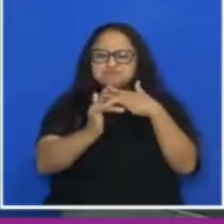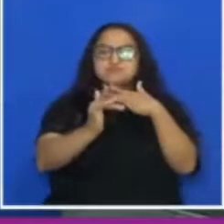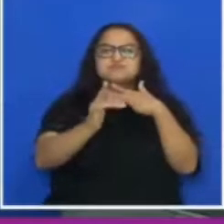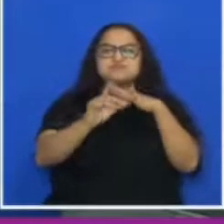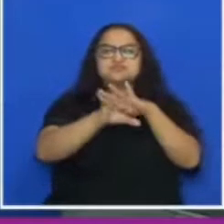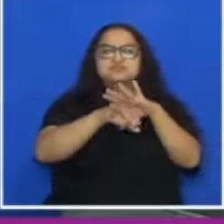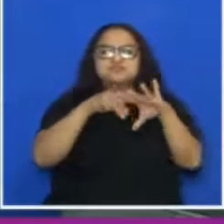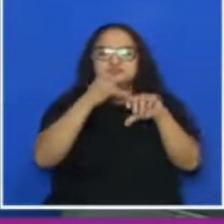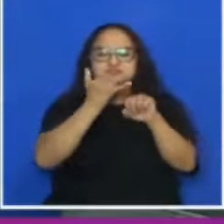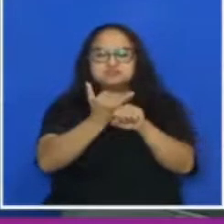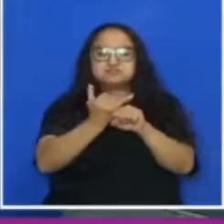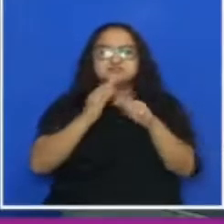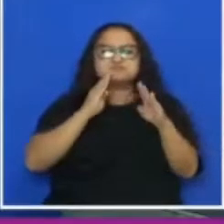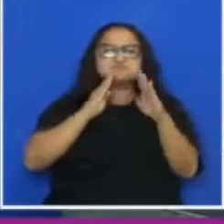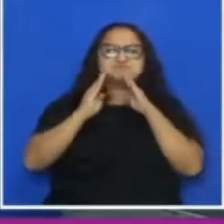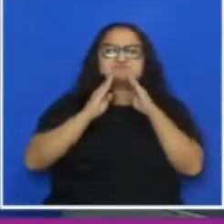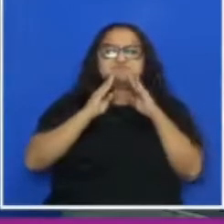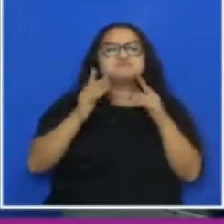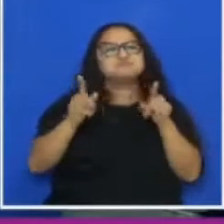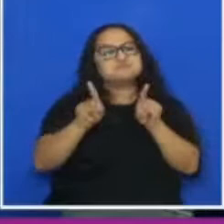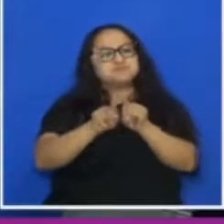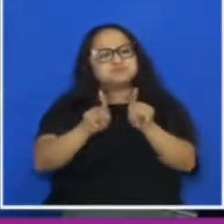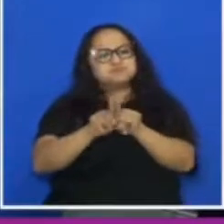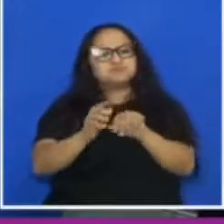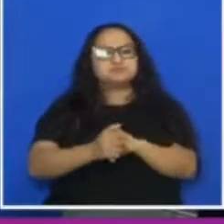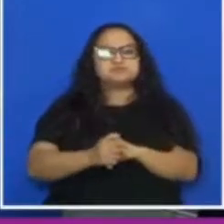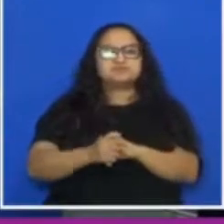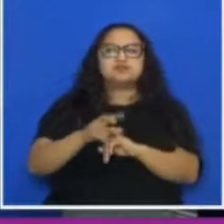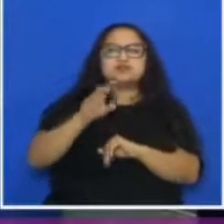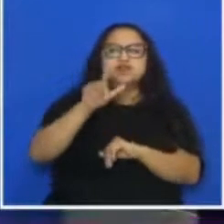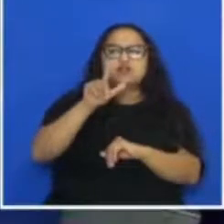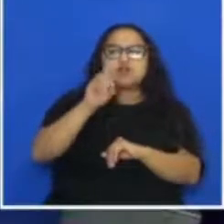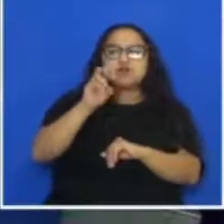da Caixa na internet loterias.caixa.gov.br.